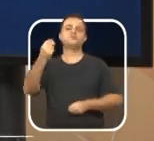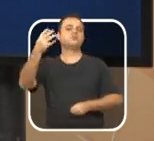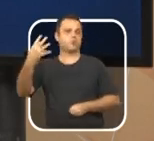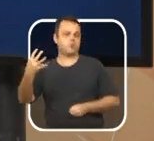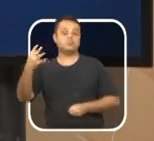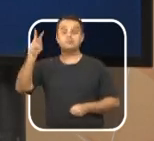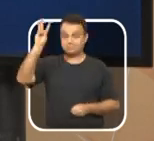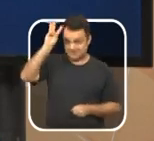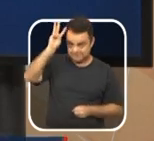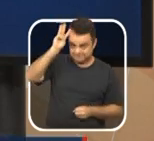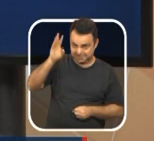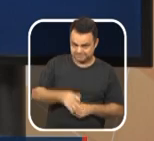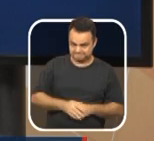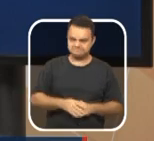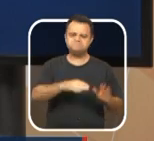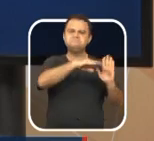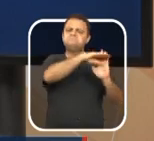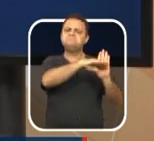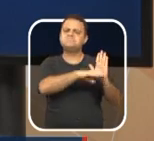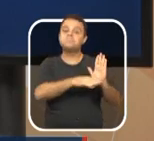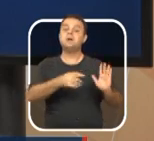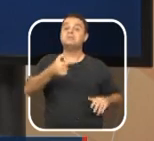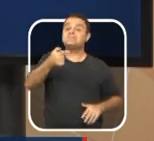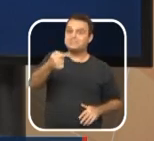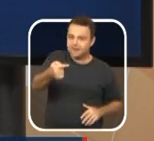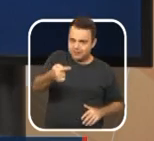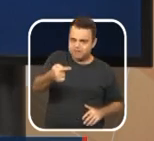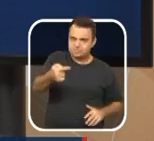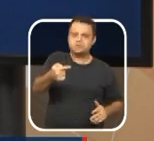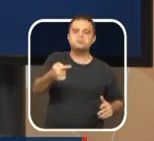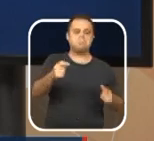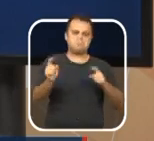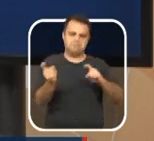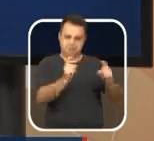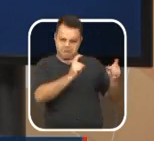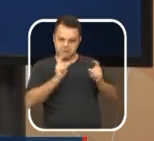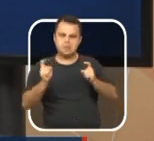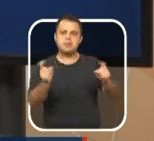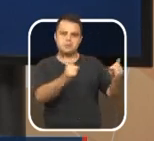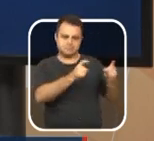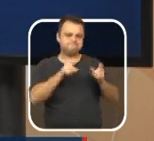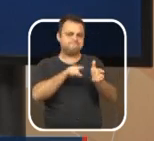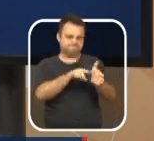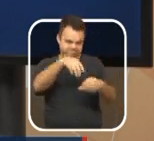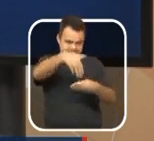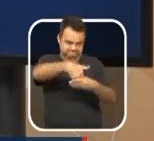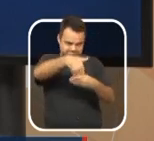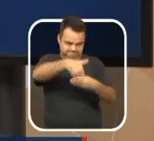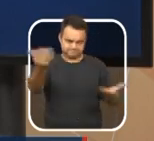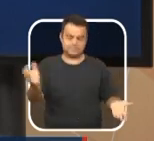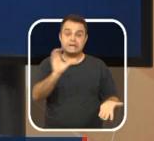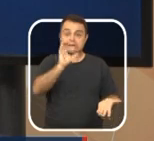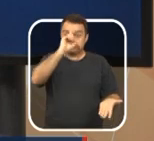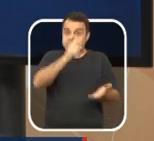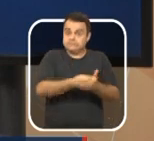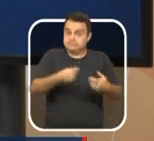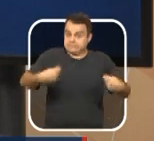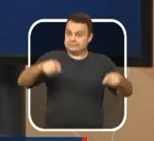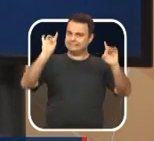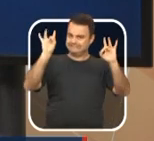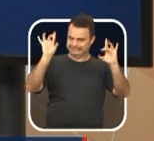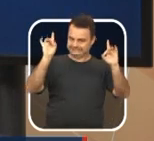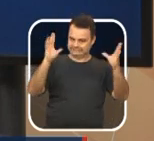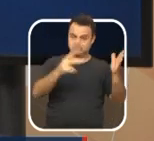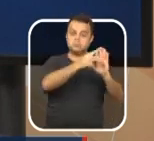ordem do dia Trá sete projetos lei que serão votados pelos vereadores em regime de urgência será votada a proposta da